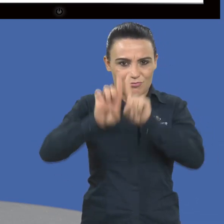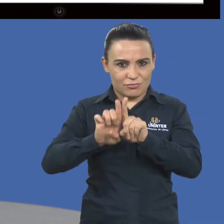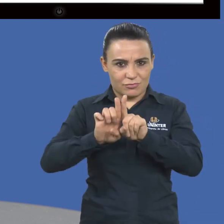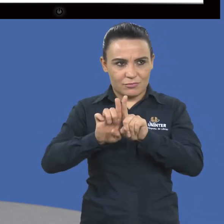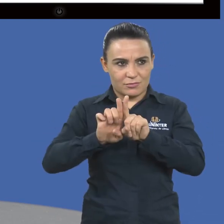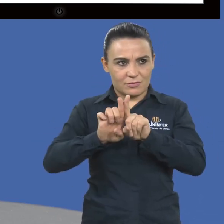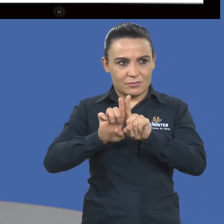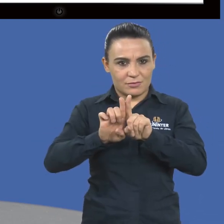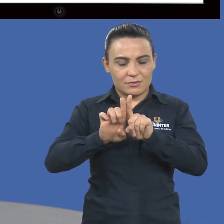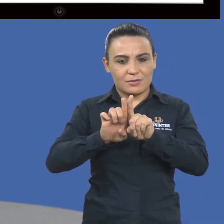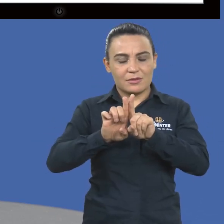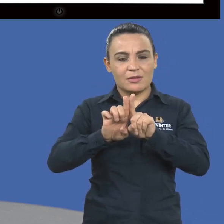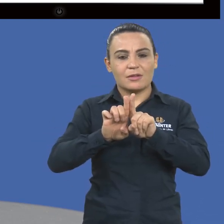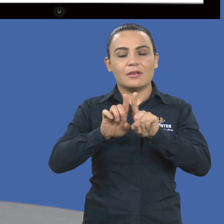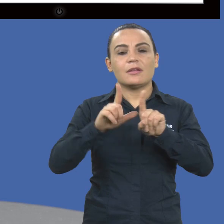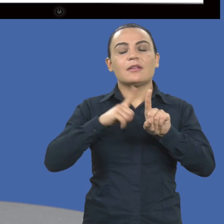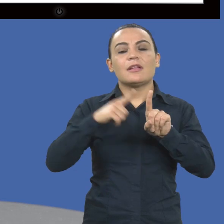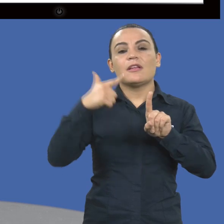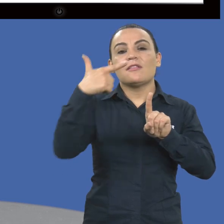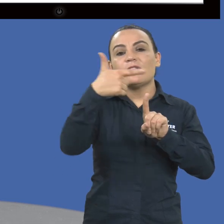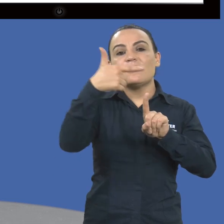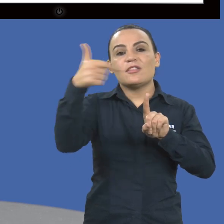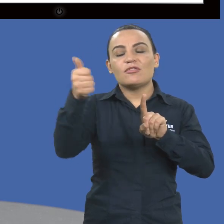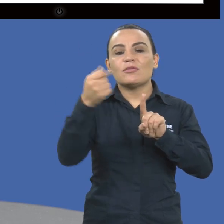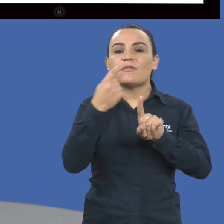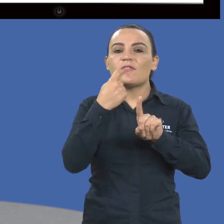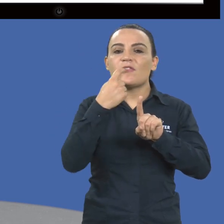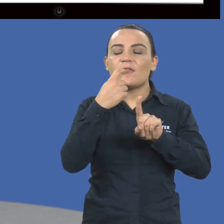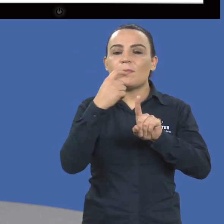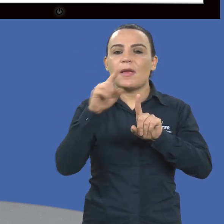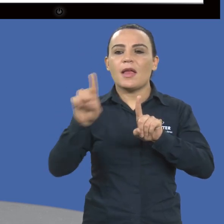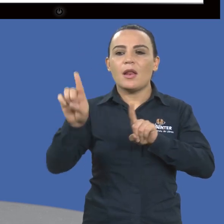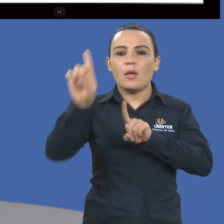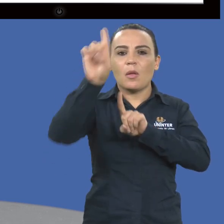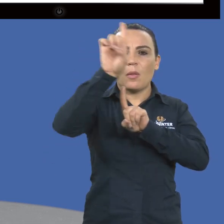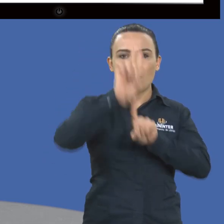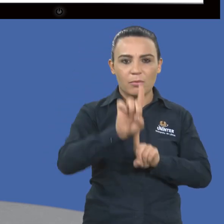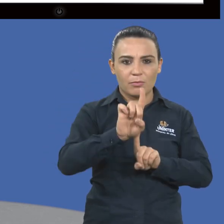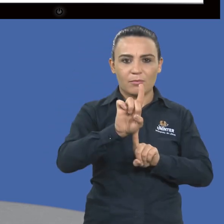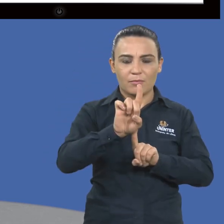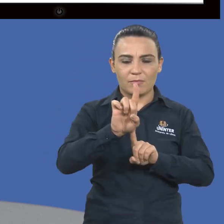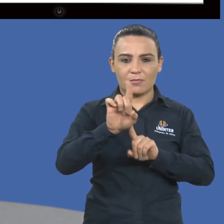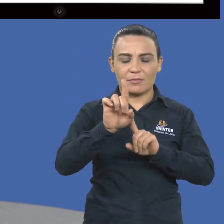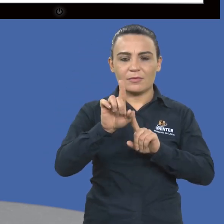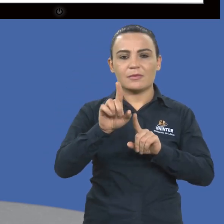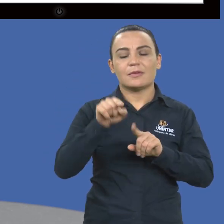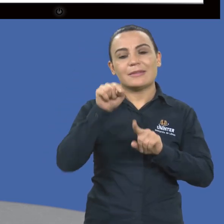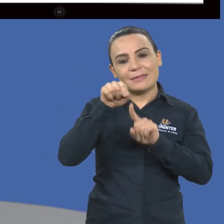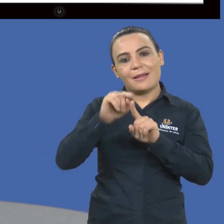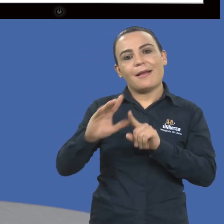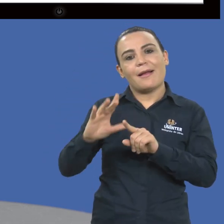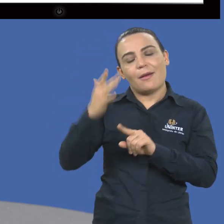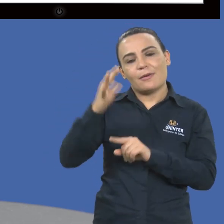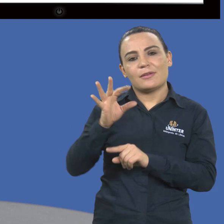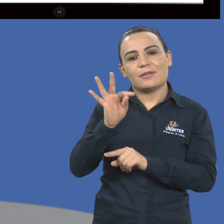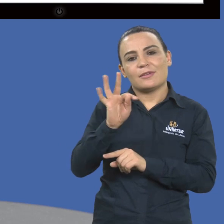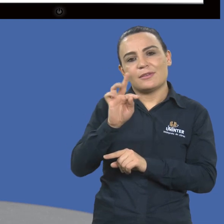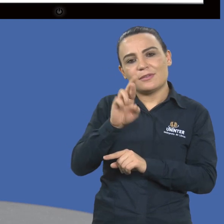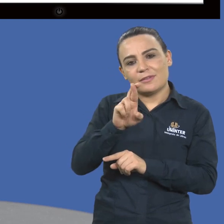ali, ele tem o 21 em vermelho grudado em cima. Então, na realidade, acontece